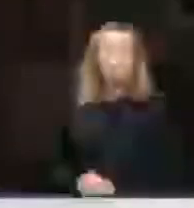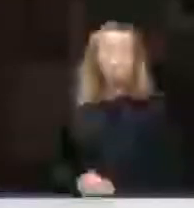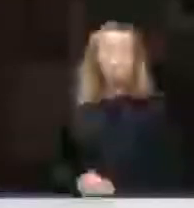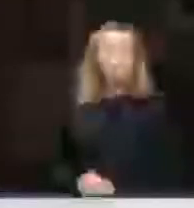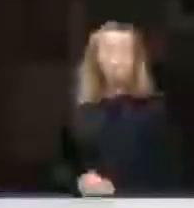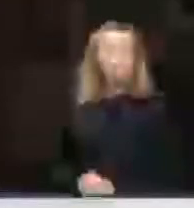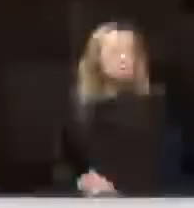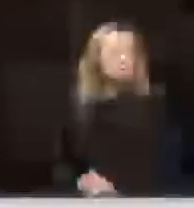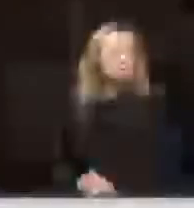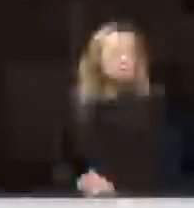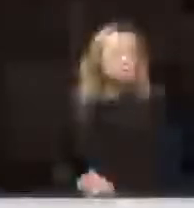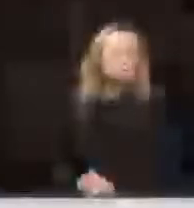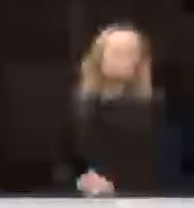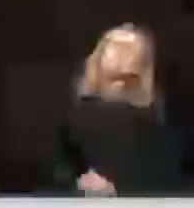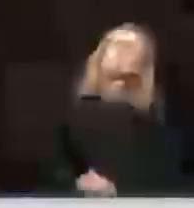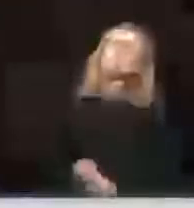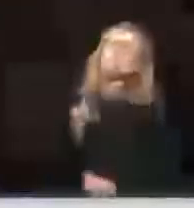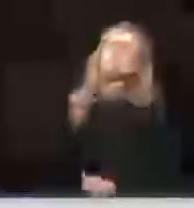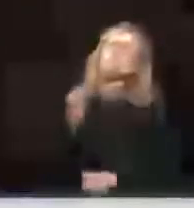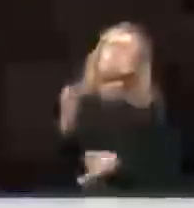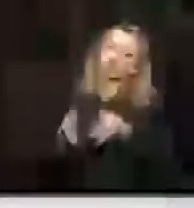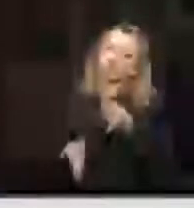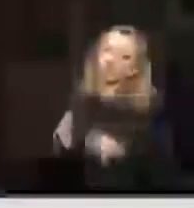A decisão judicial